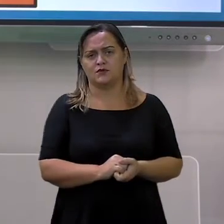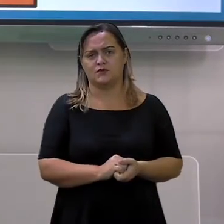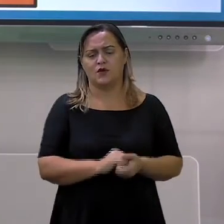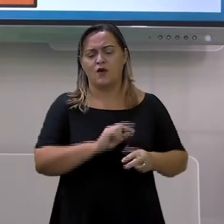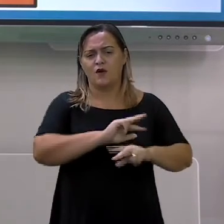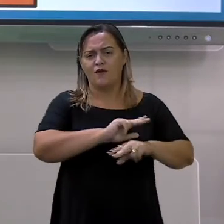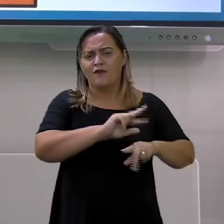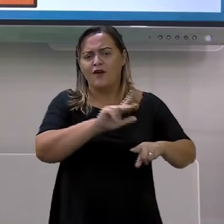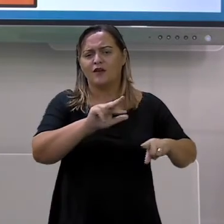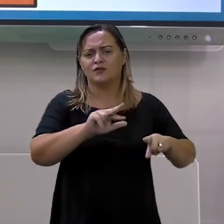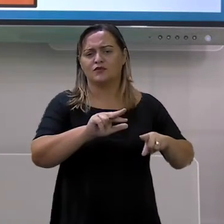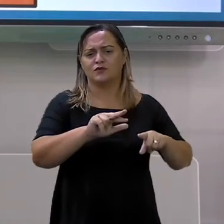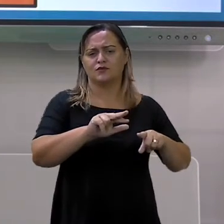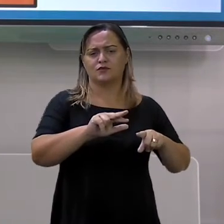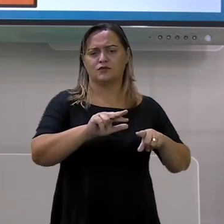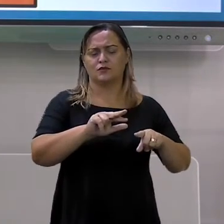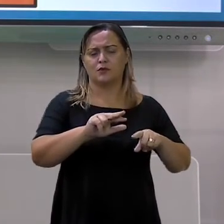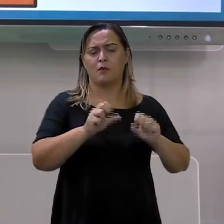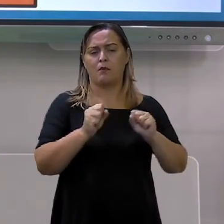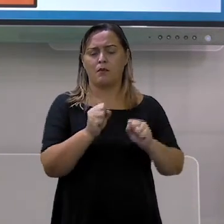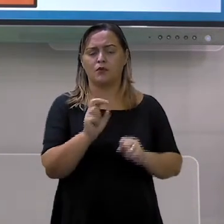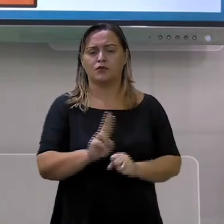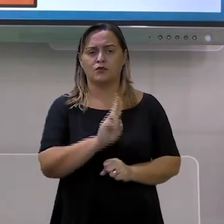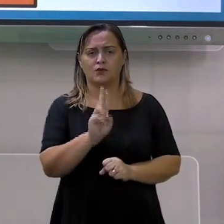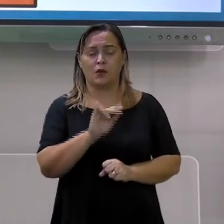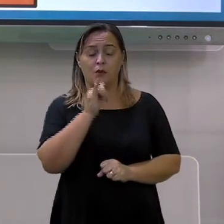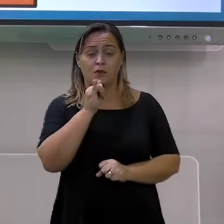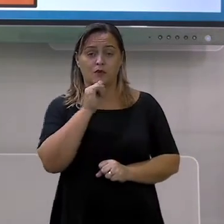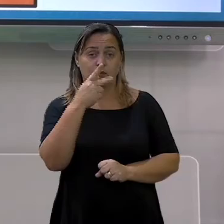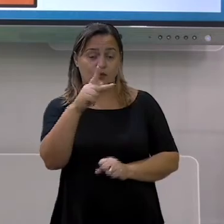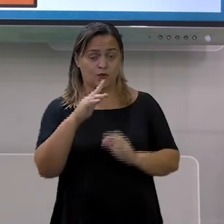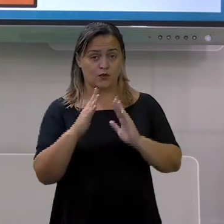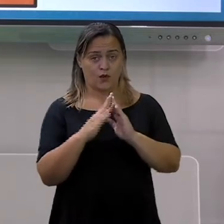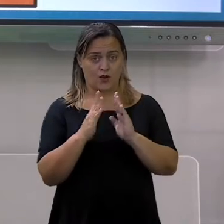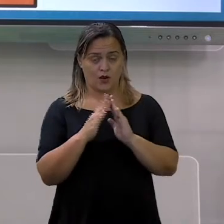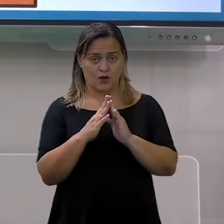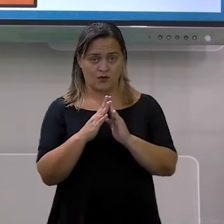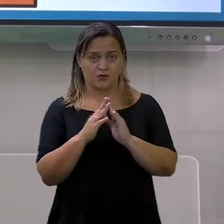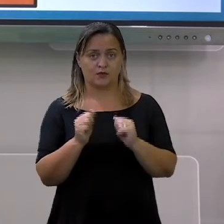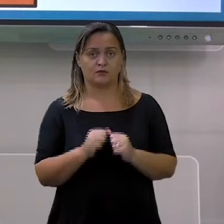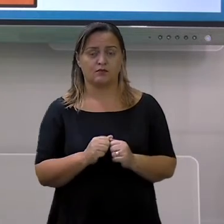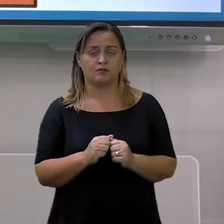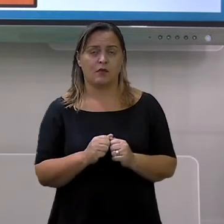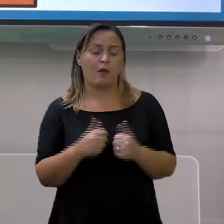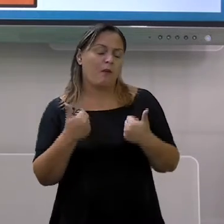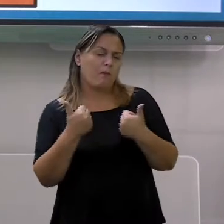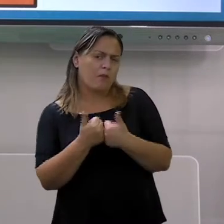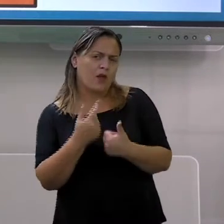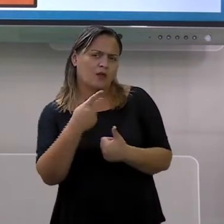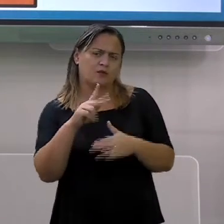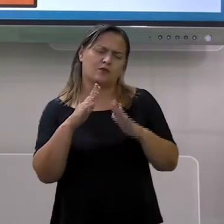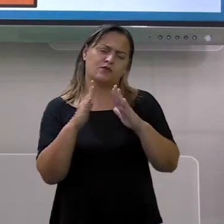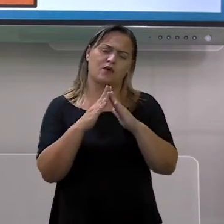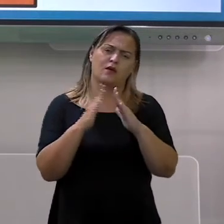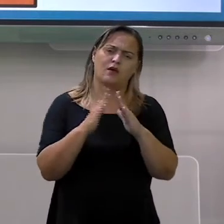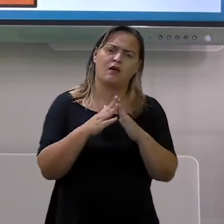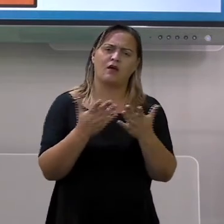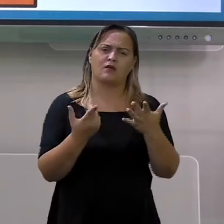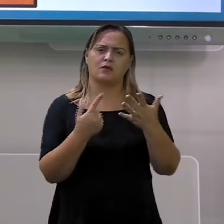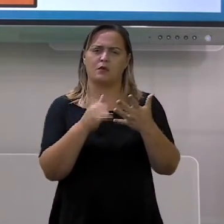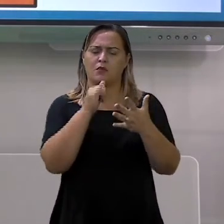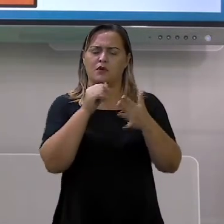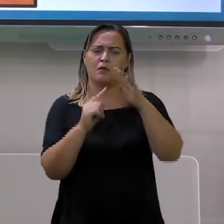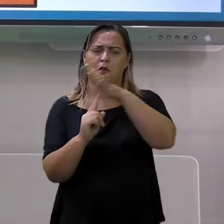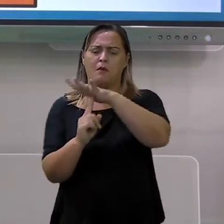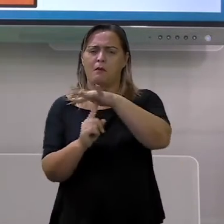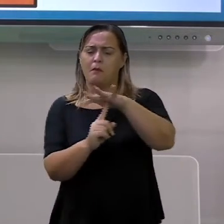aconteceu de um terreno aí no fundo da sua casa, ou na frente da sua casa, na praça, de estar destruído, você